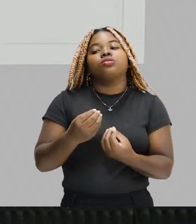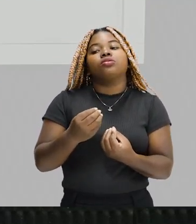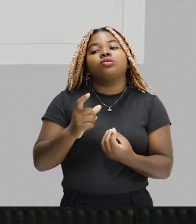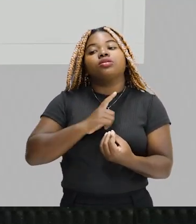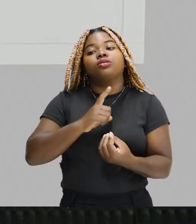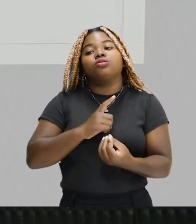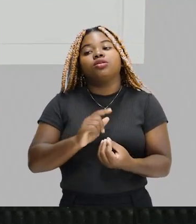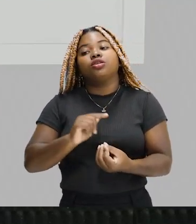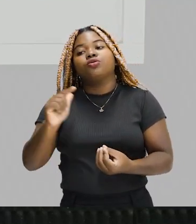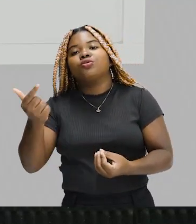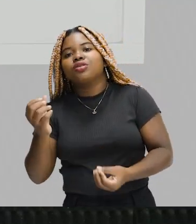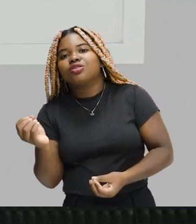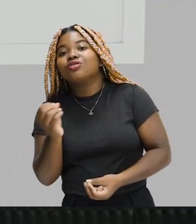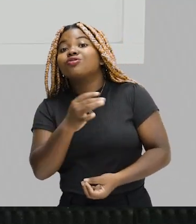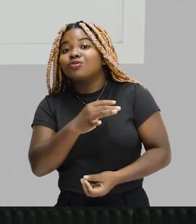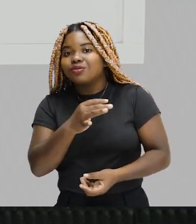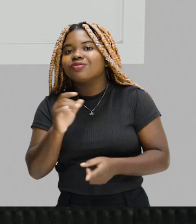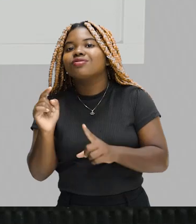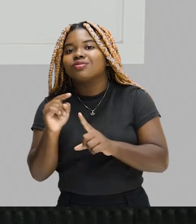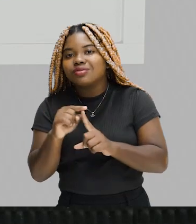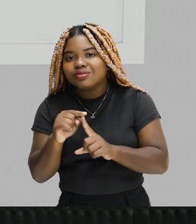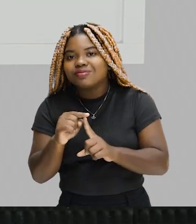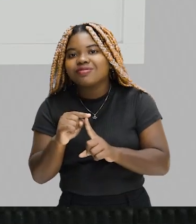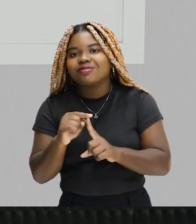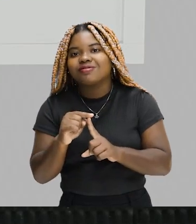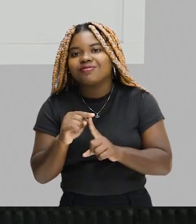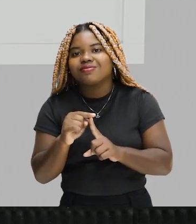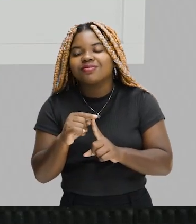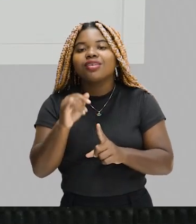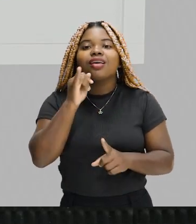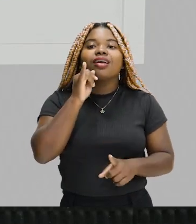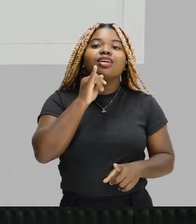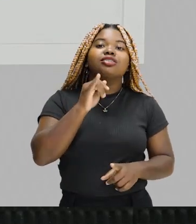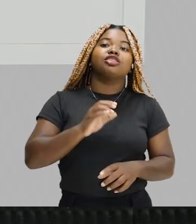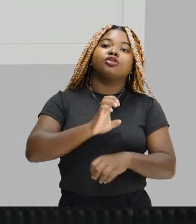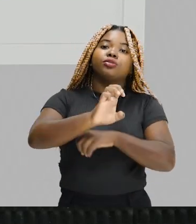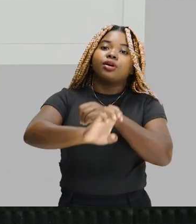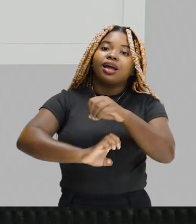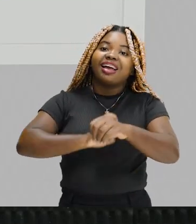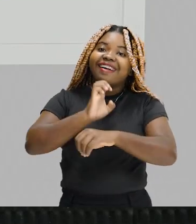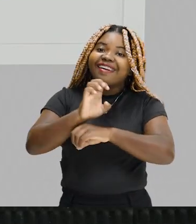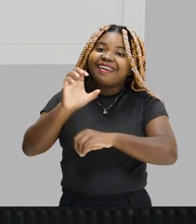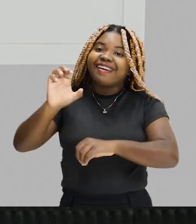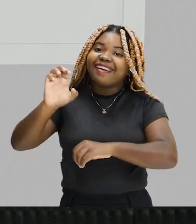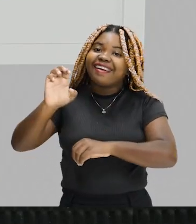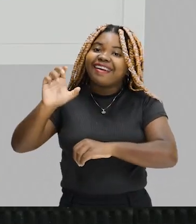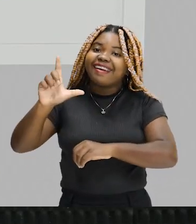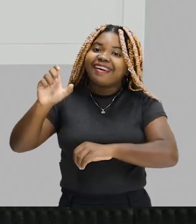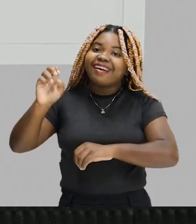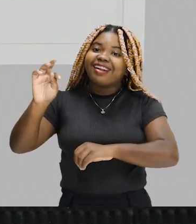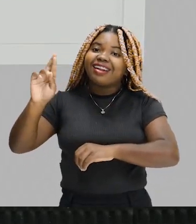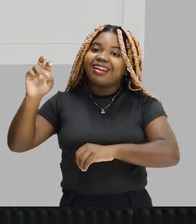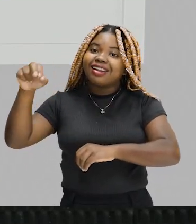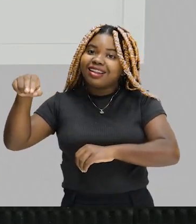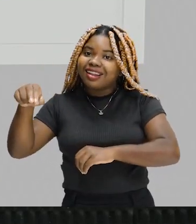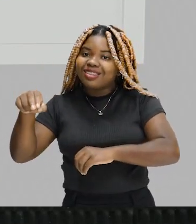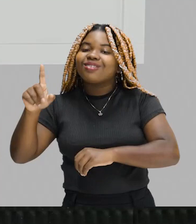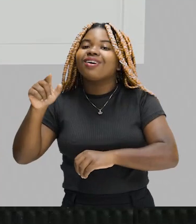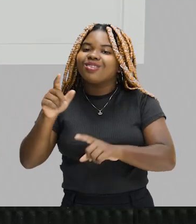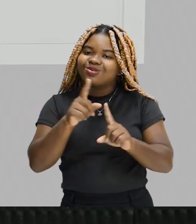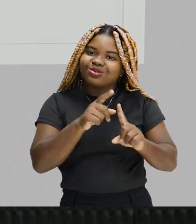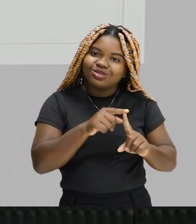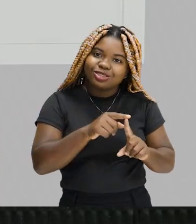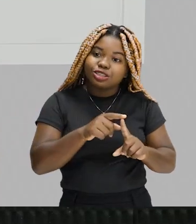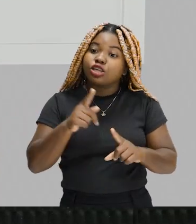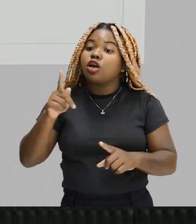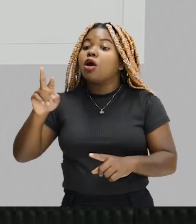outras partículas, ok? Por exemplo, o elétron é uma partícula elementar. O próton e o nêutron não,